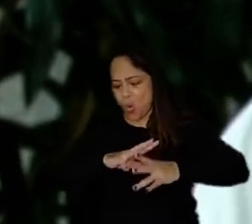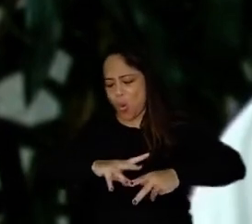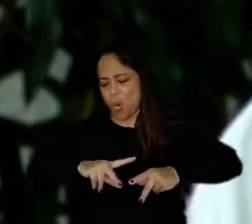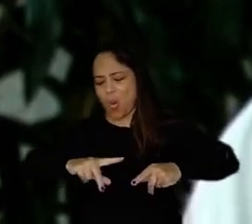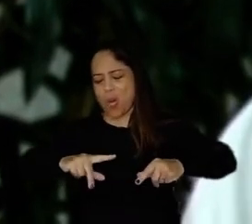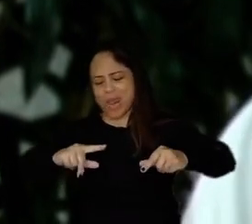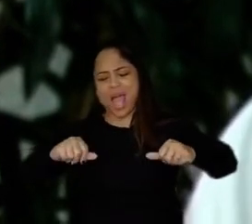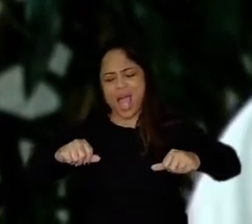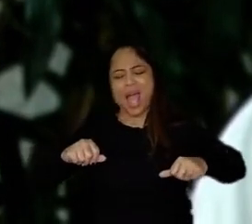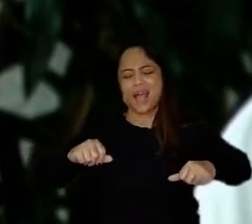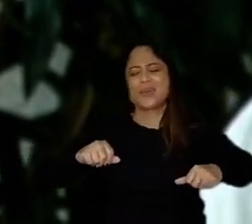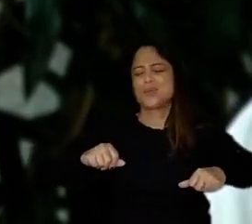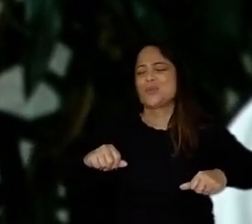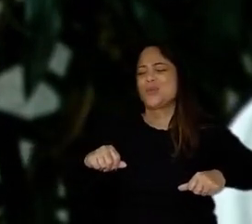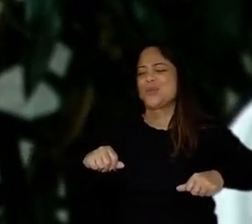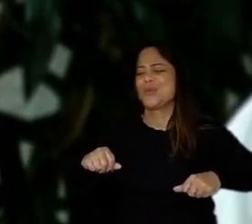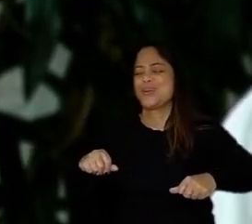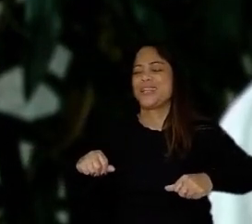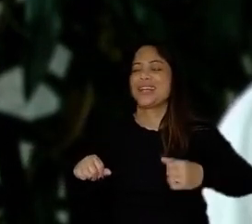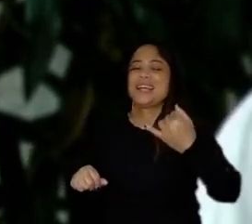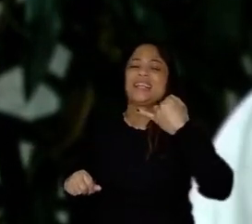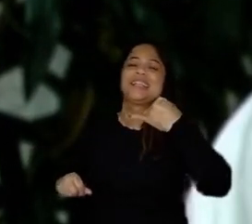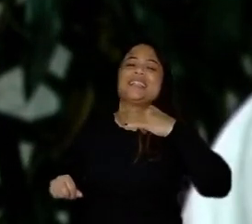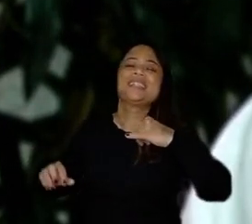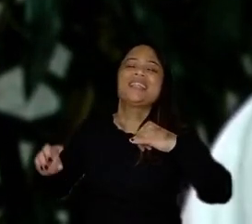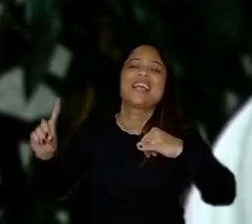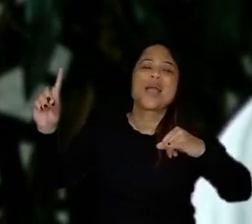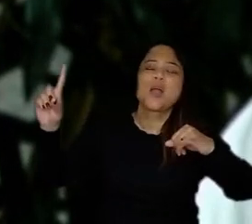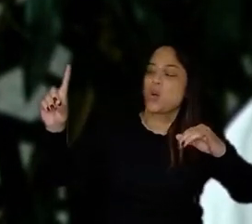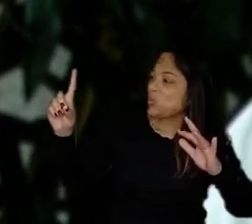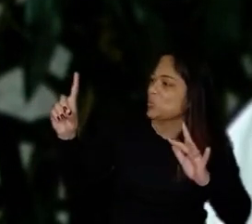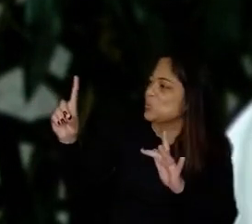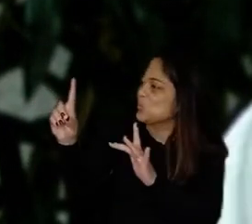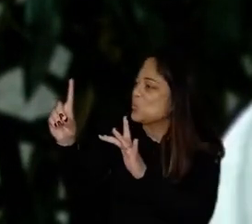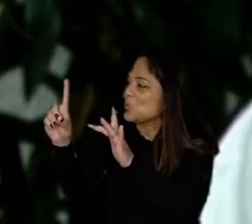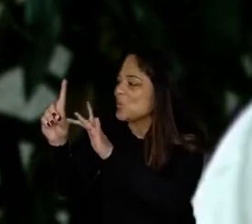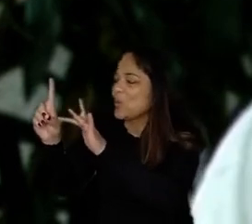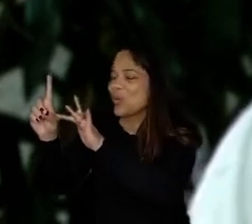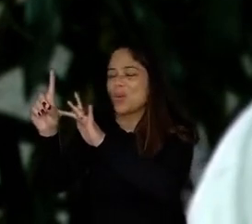serei sarada. Eu quero ouvir você também. Se eu tocar, se eu